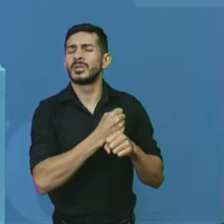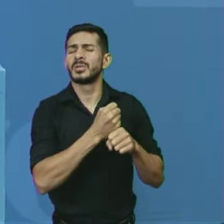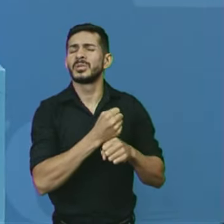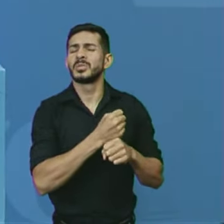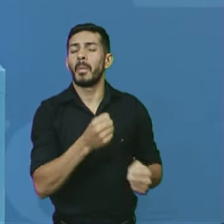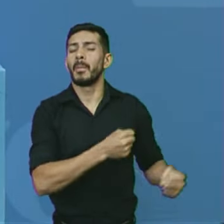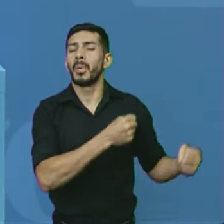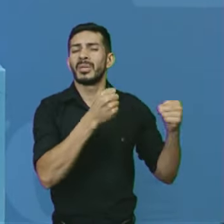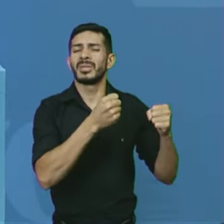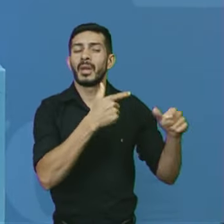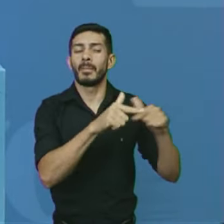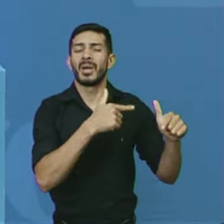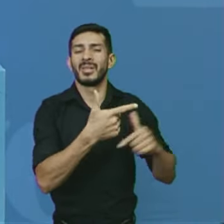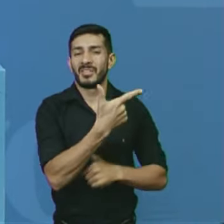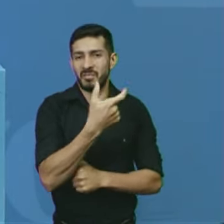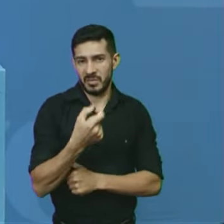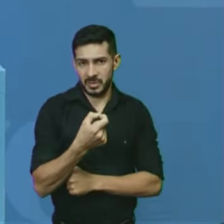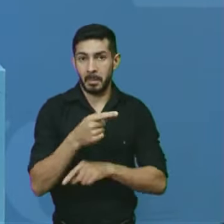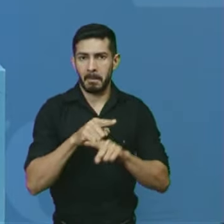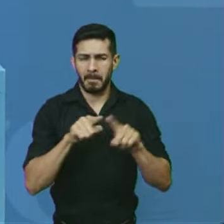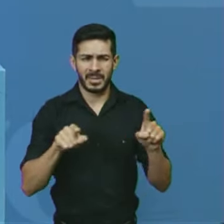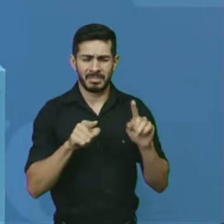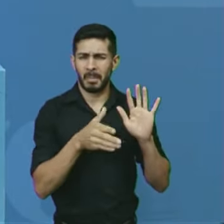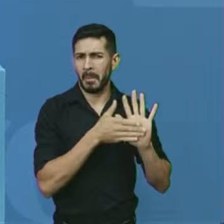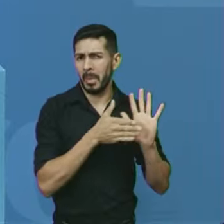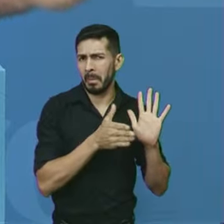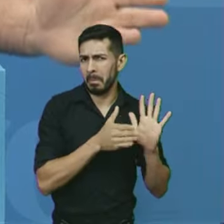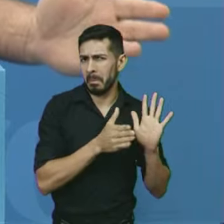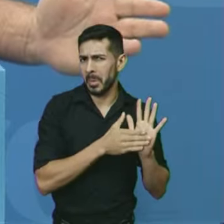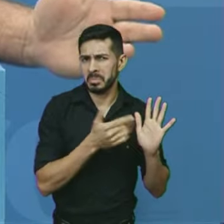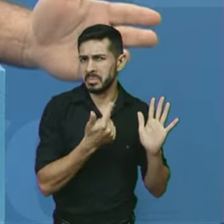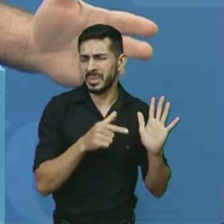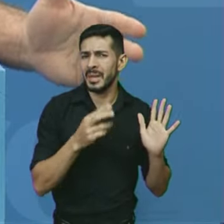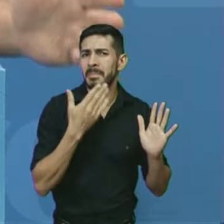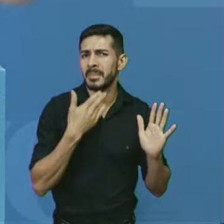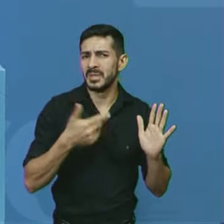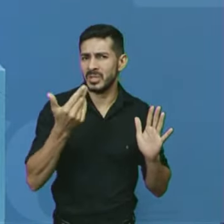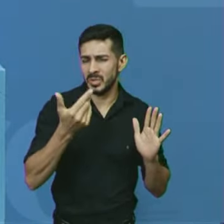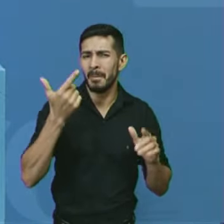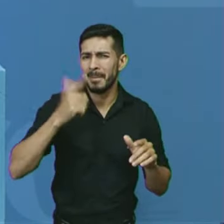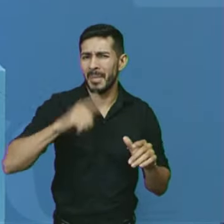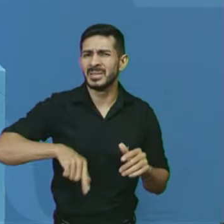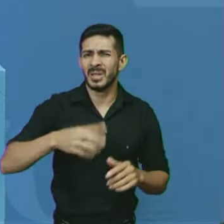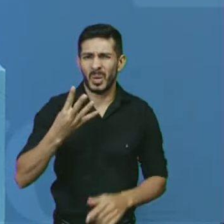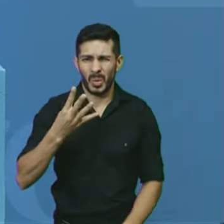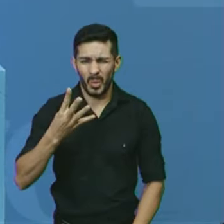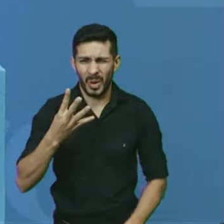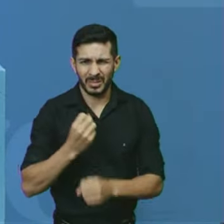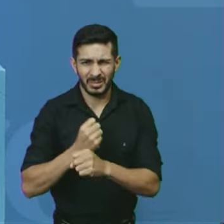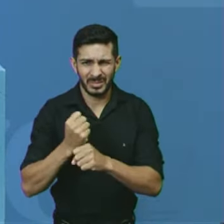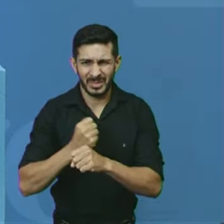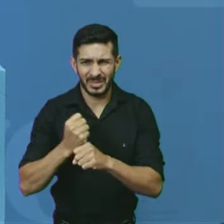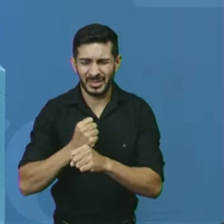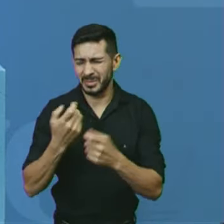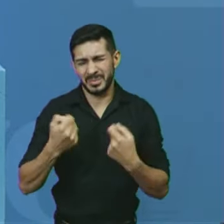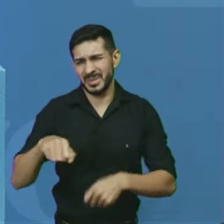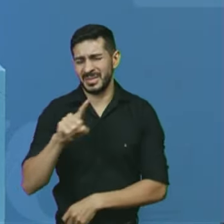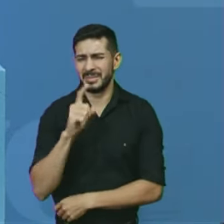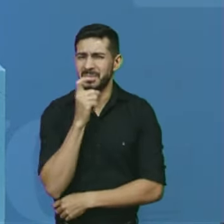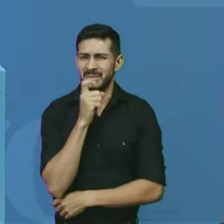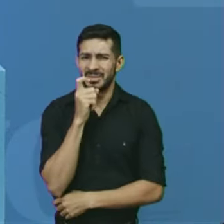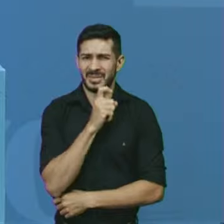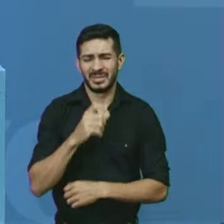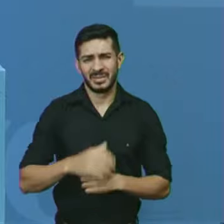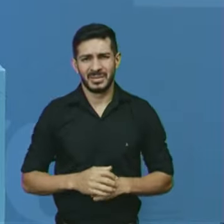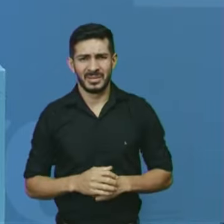ainda vem com propostas mirabolante extravagante pedindo mais 4 anos mas não minita não é vergonhoso você nunca